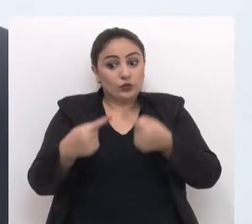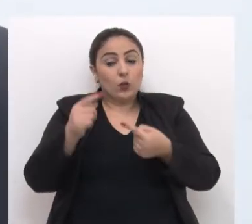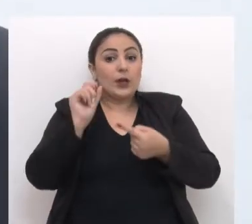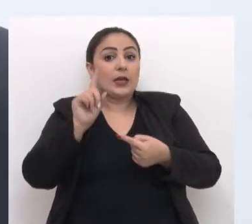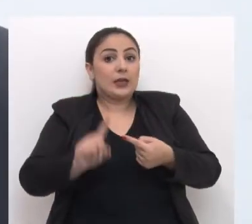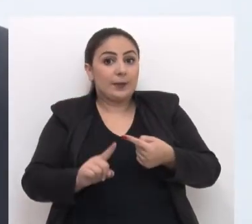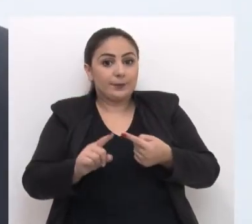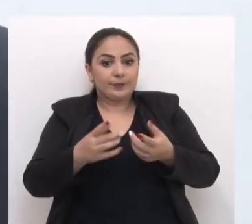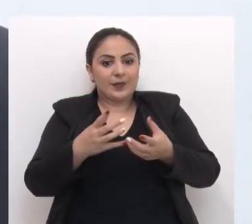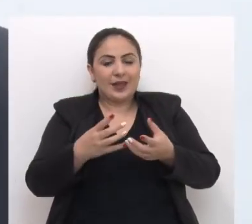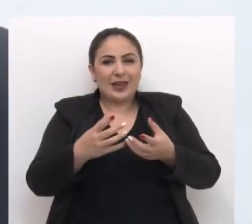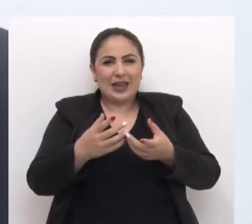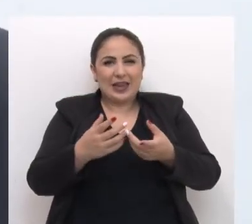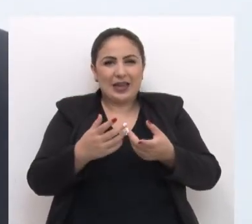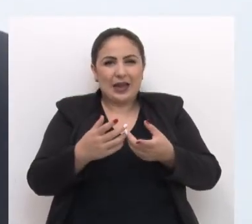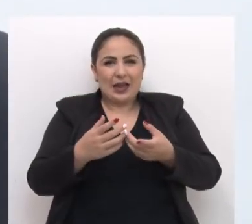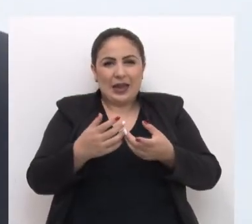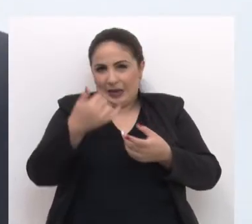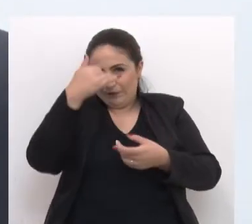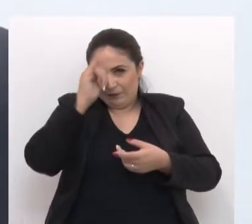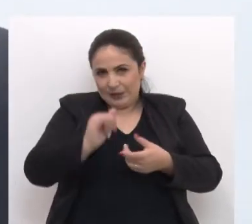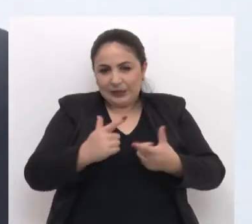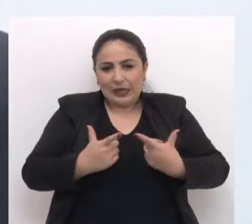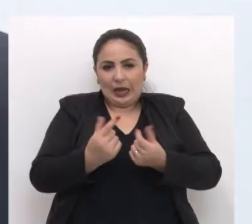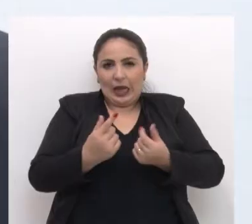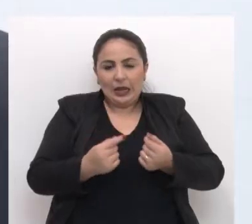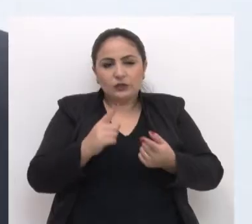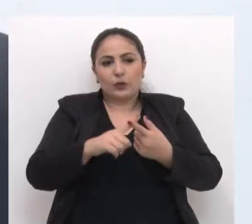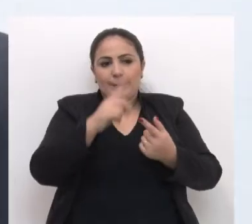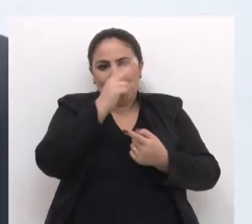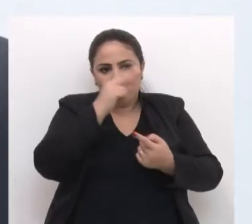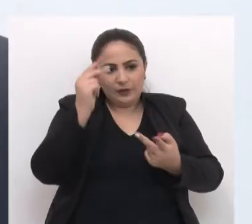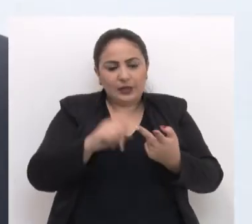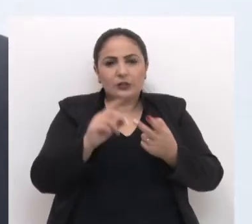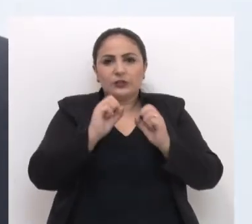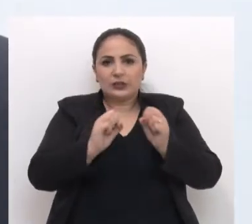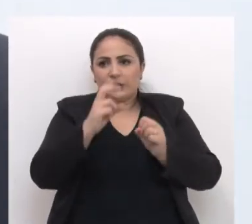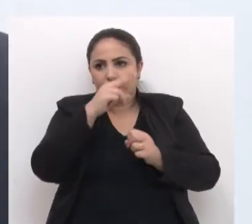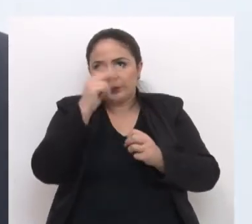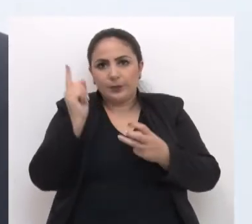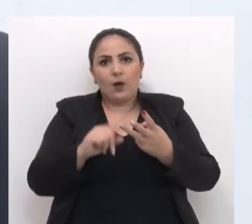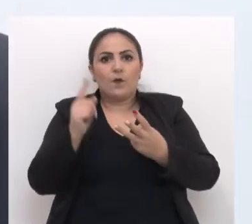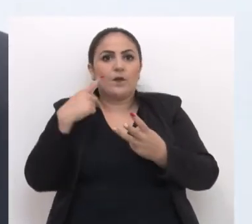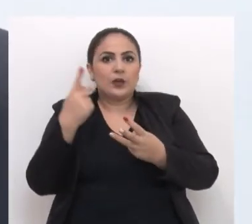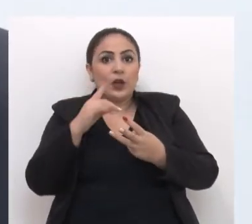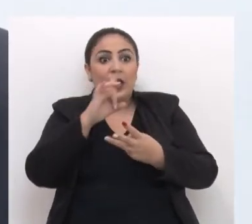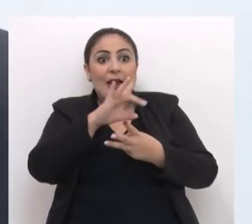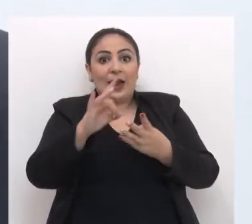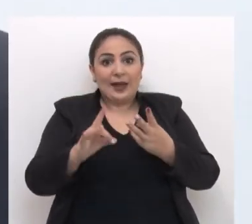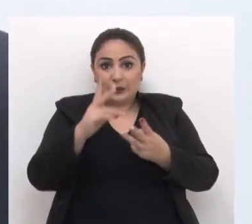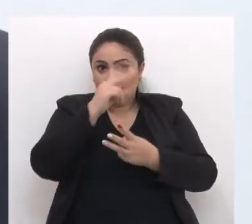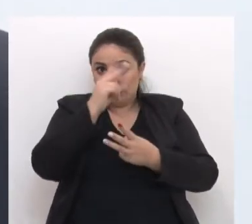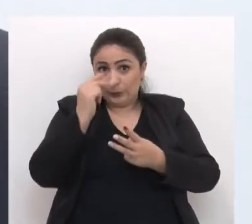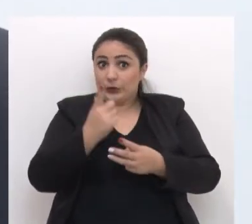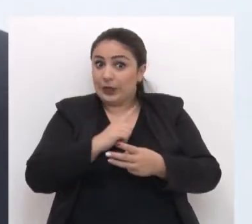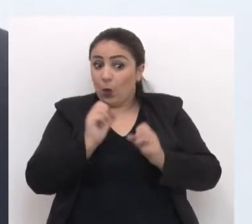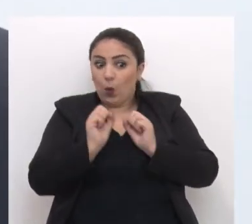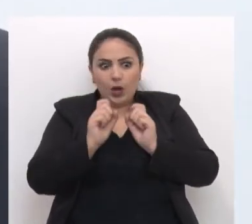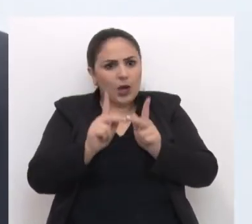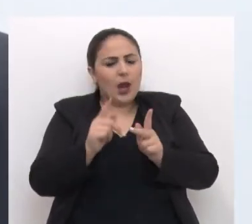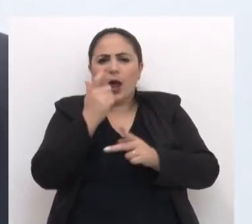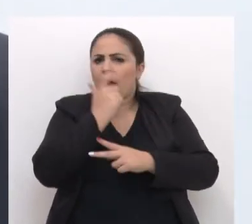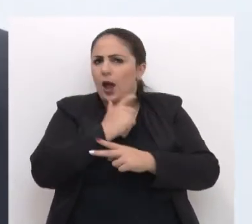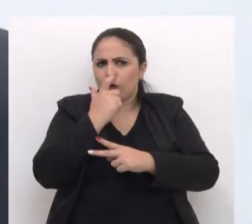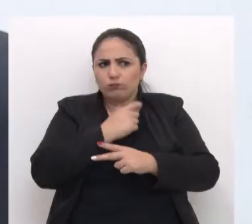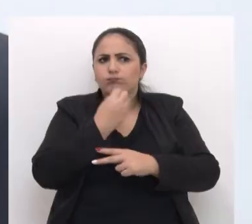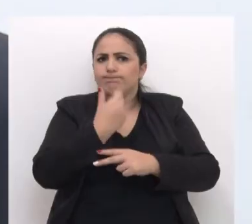que está sendo, seria o enxugamento de uma estrutura de prefeitos, secretários municipais e vereadores que cada município pequeno desse tem. Tudo bem, isso